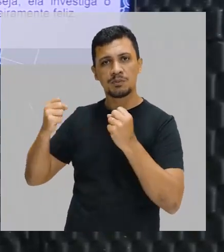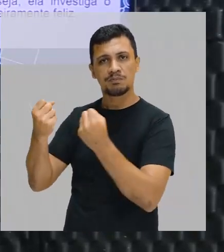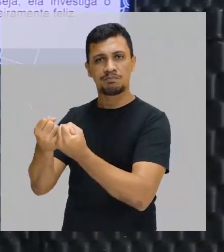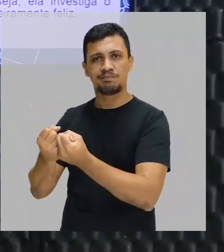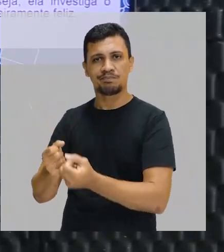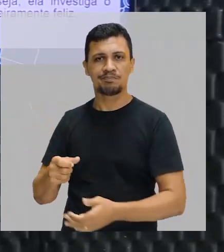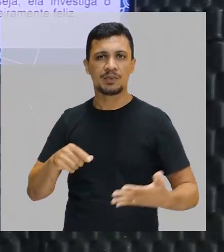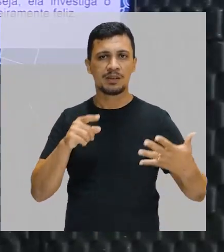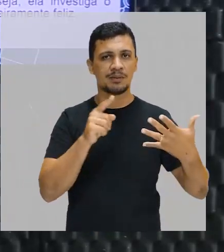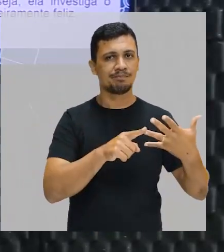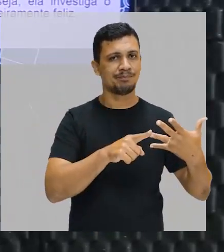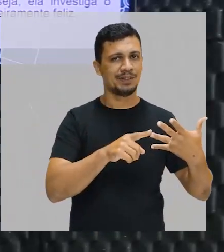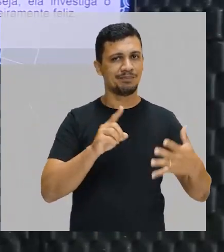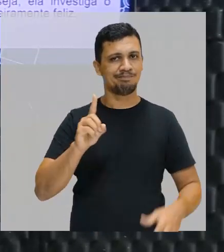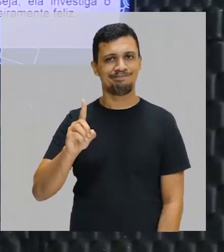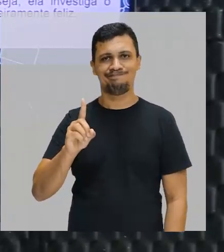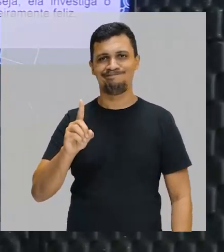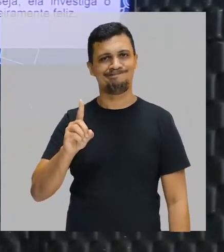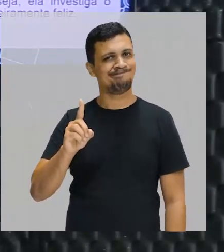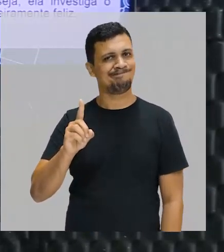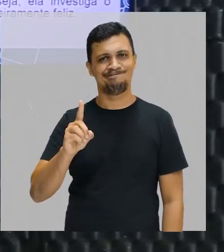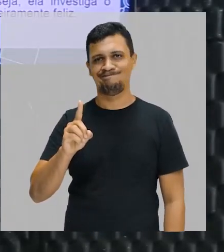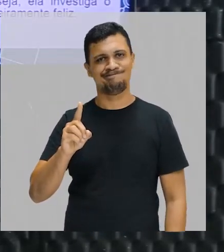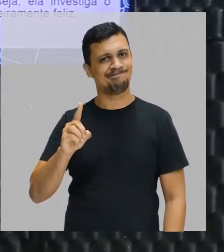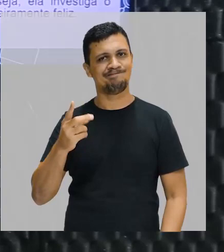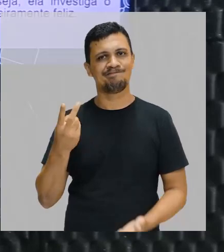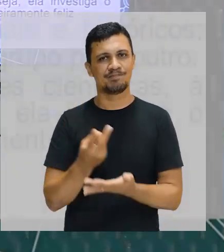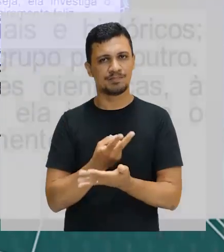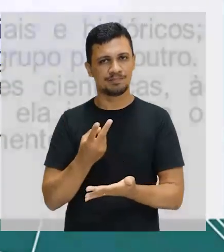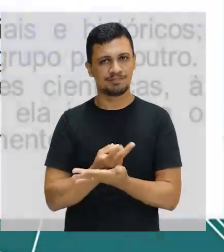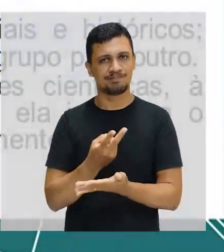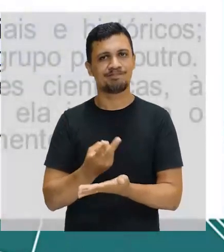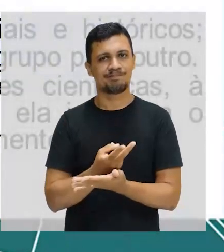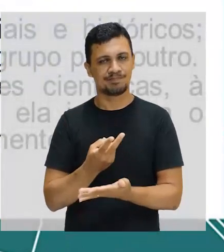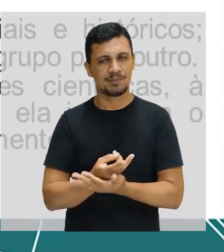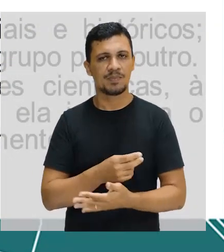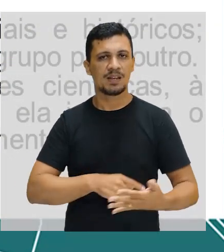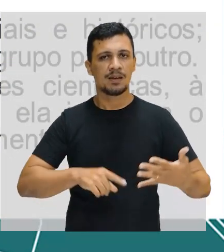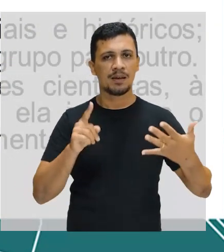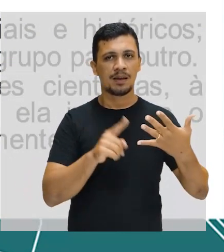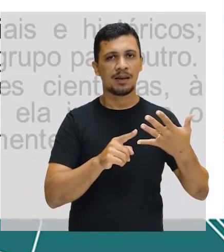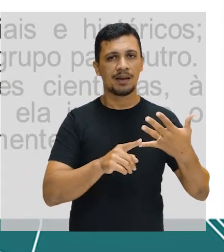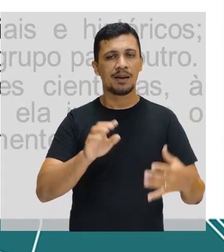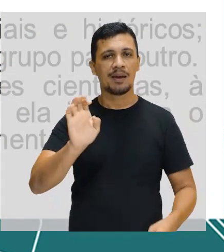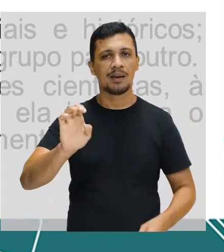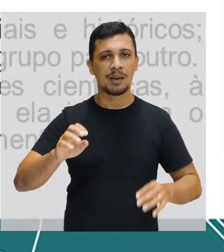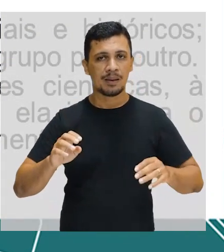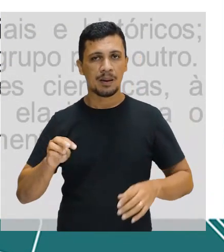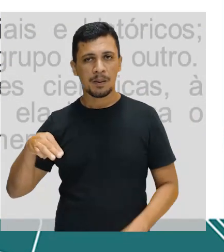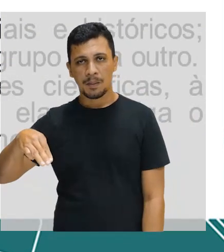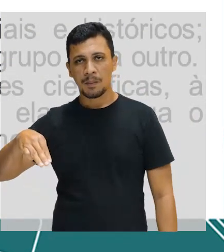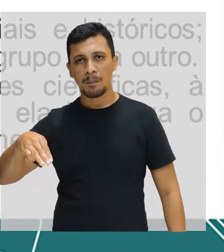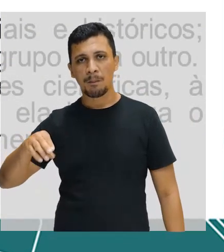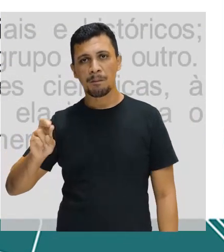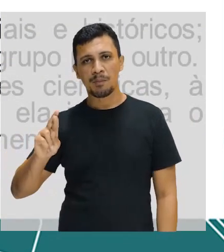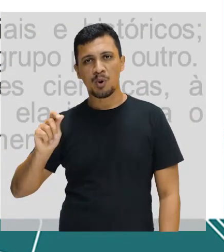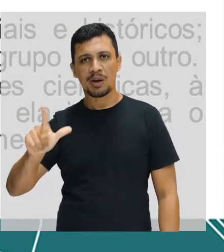Então a letra D saiu do que nós esperamos, né? Letra E. Compete à moral chegar, por meio de